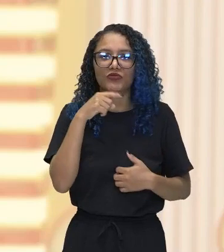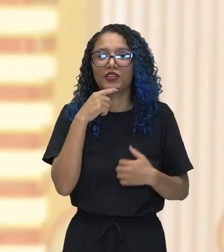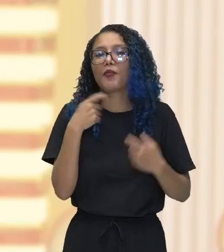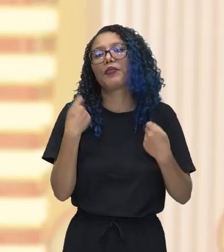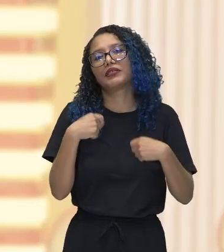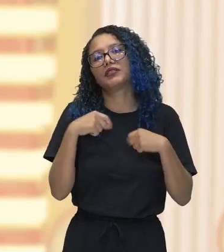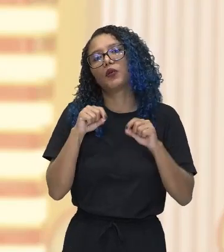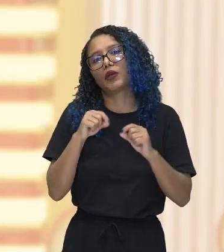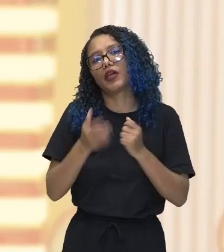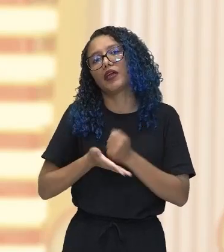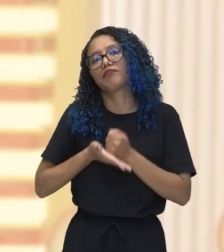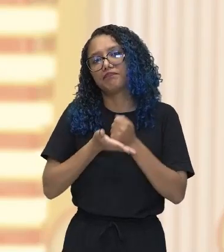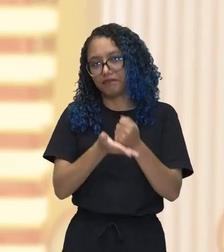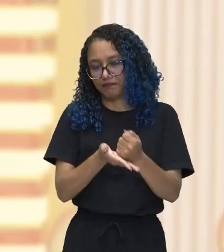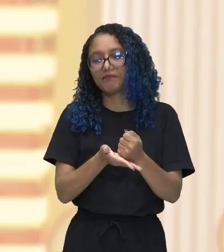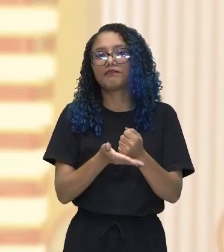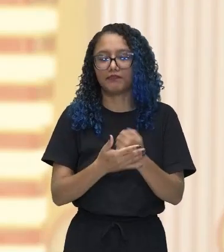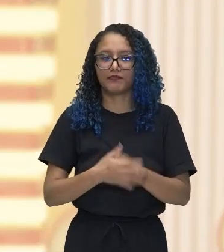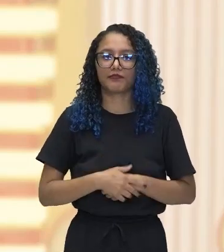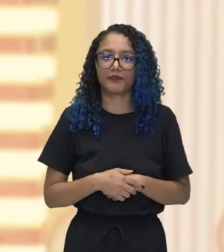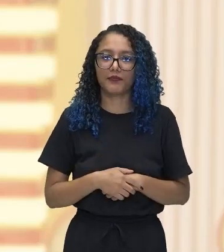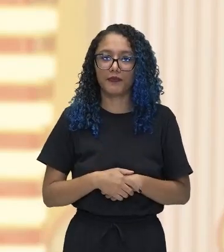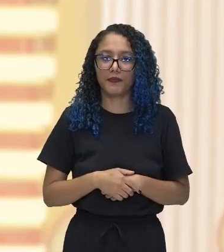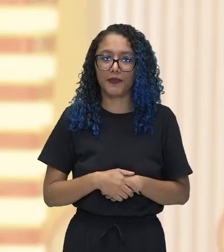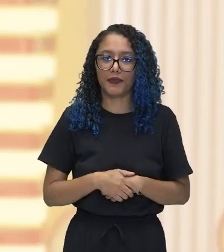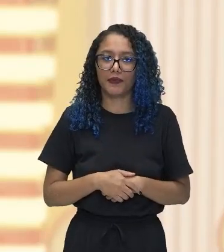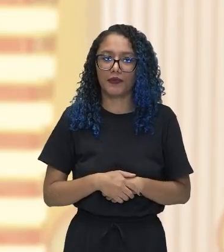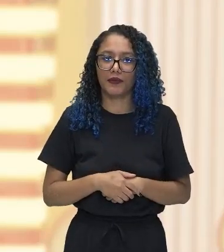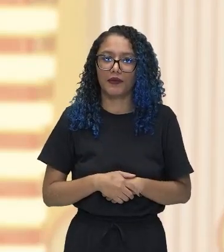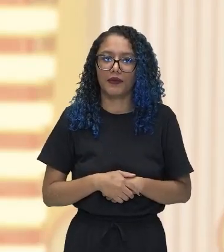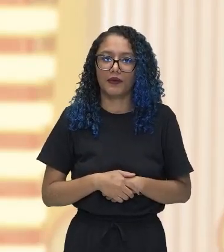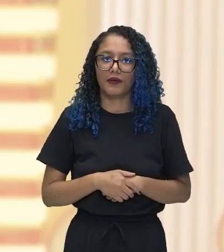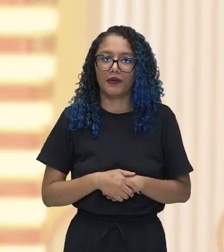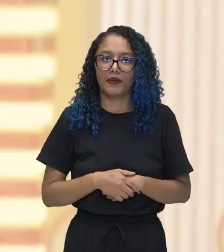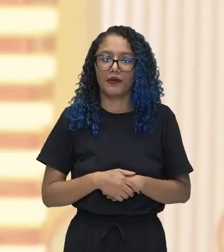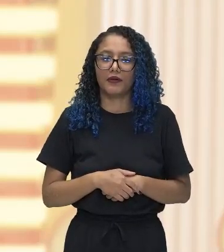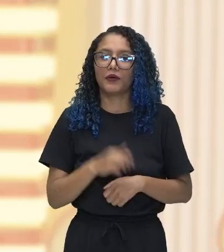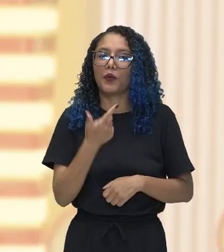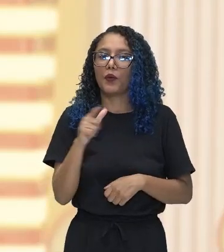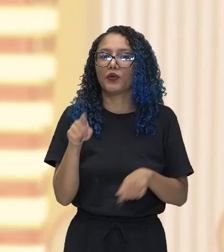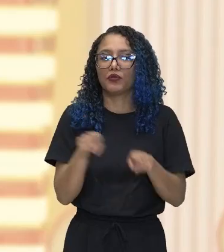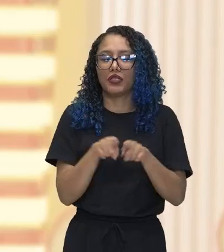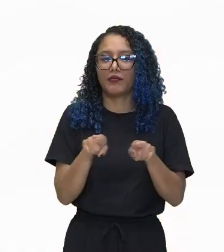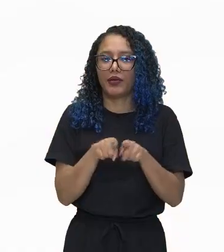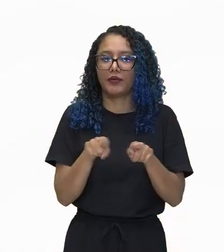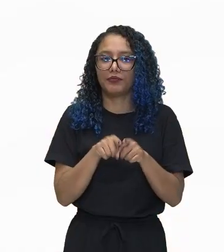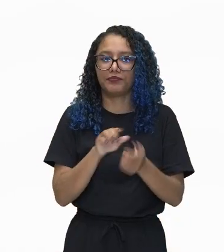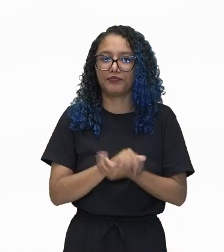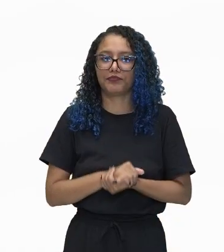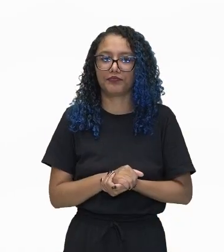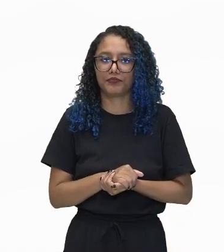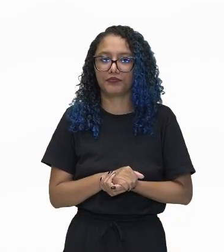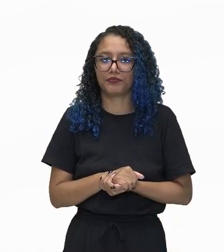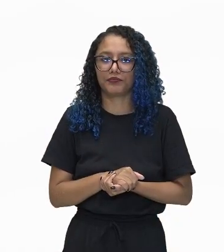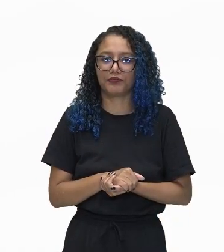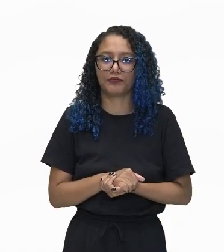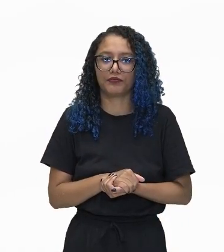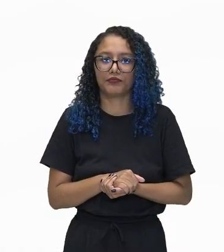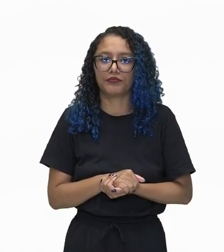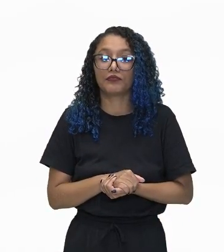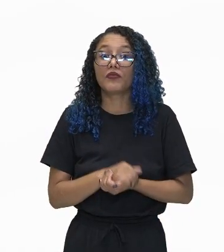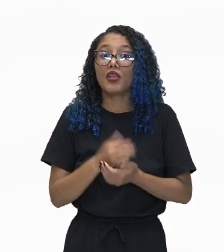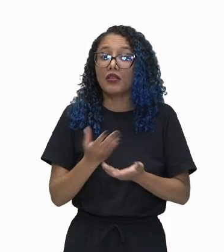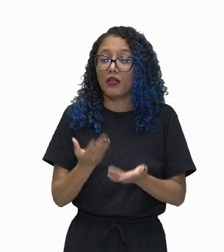mesmo? E aí, né, como outro ponto que nós trazemos então para vocês, o problema então da violência no